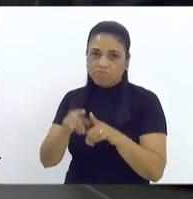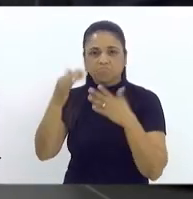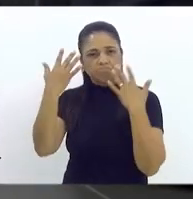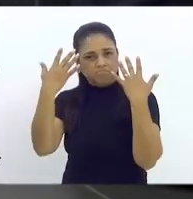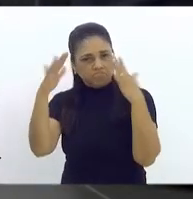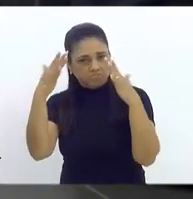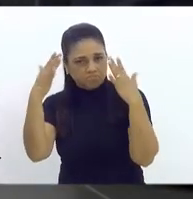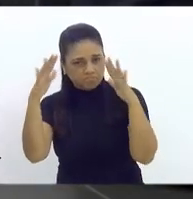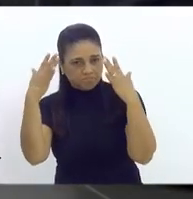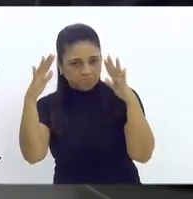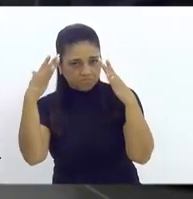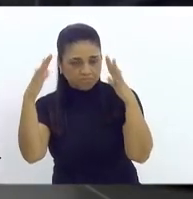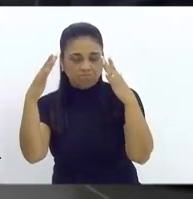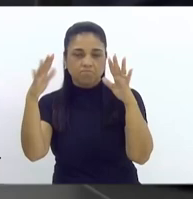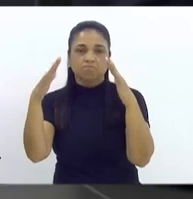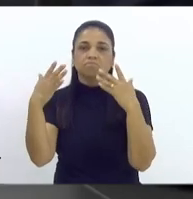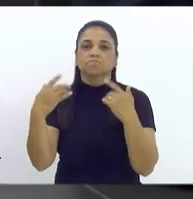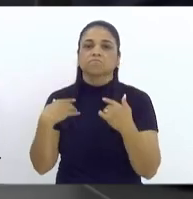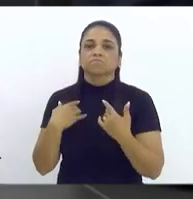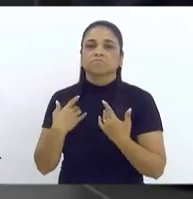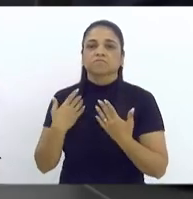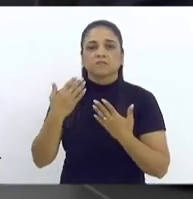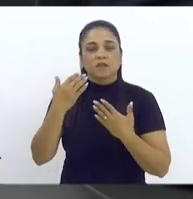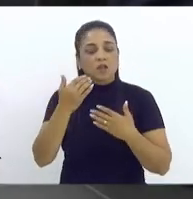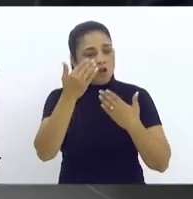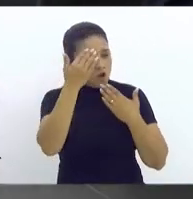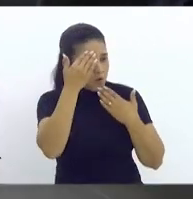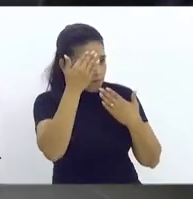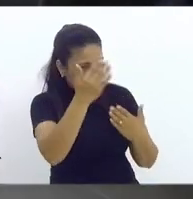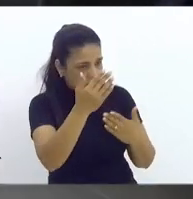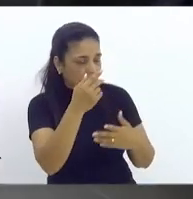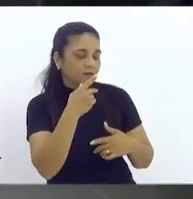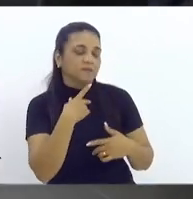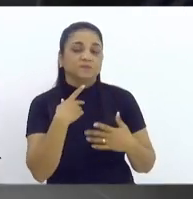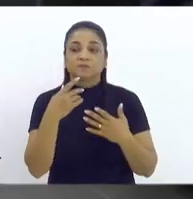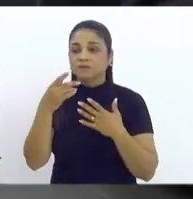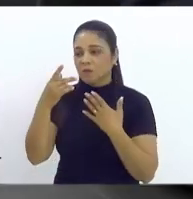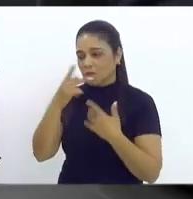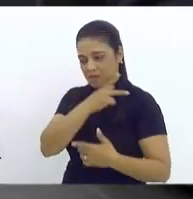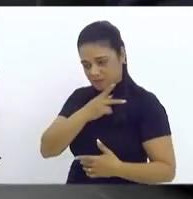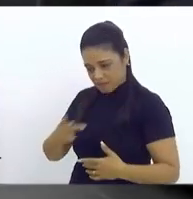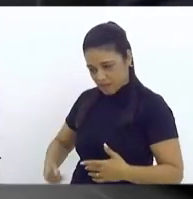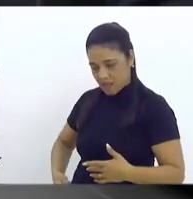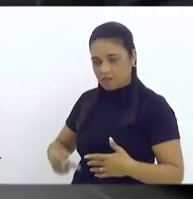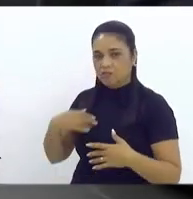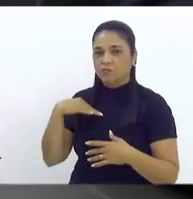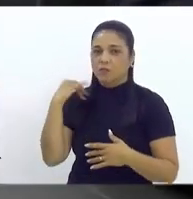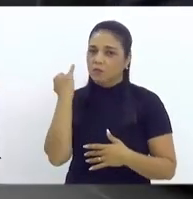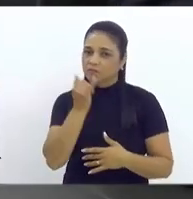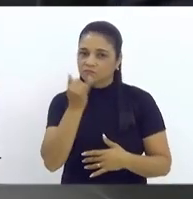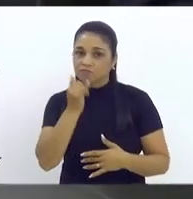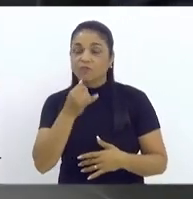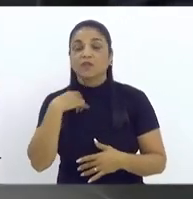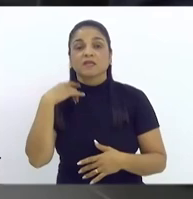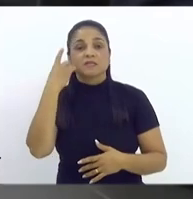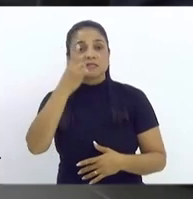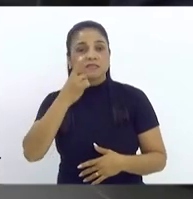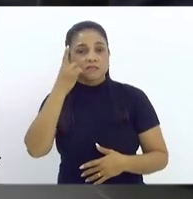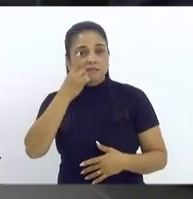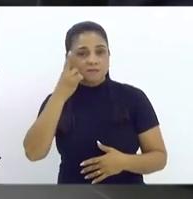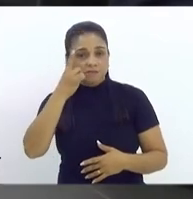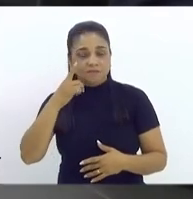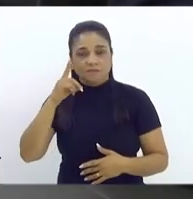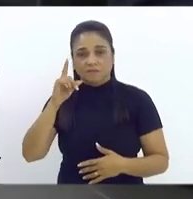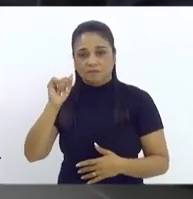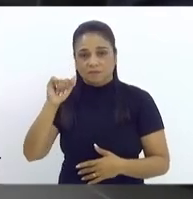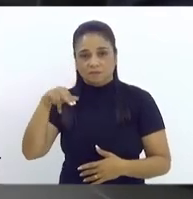aí pela obrigado, conduta, presidente. Aí, tá, presidente? E o nosso relator também, Daniel Liberon aí.